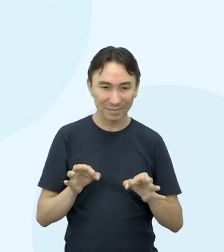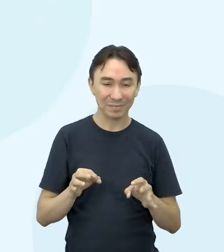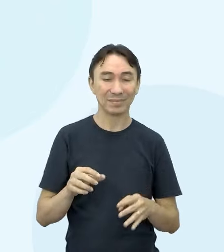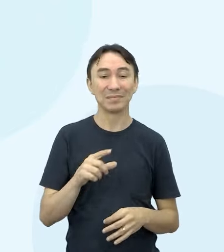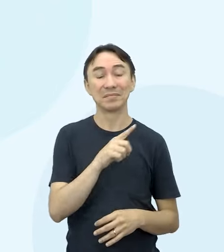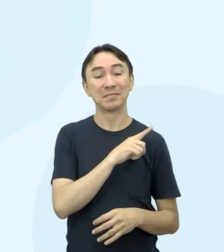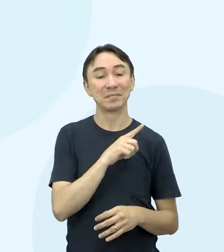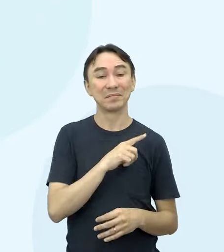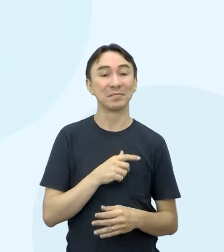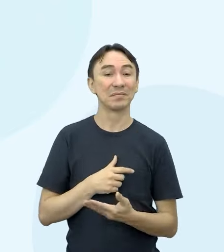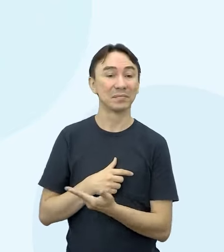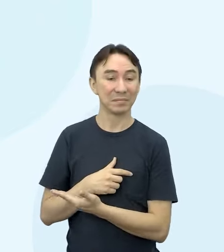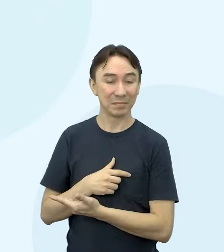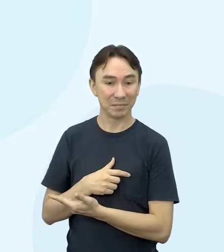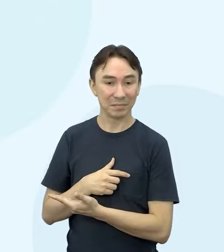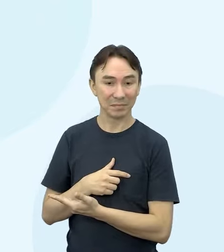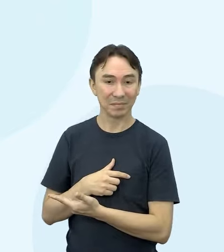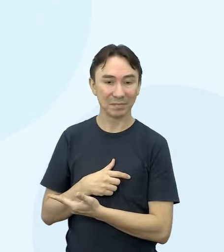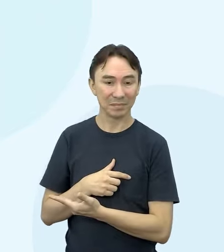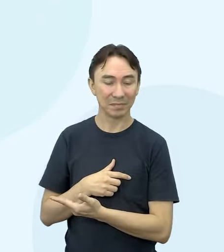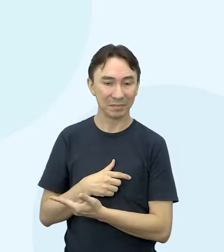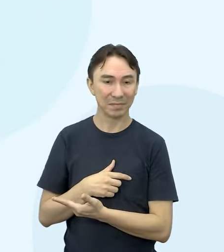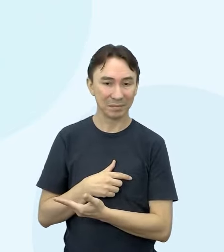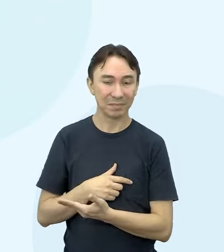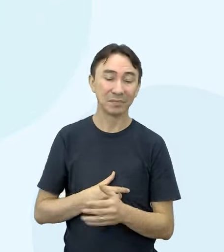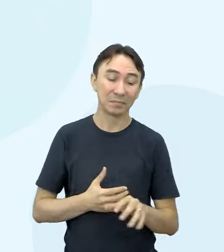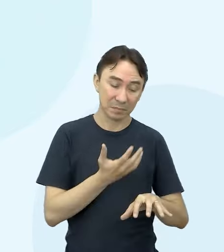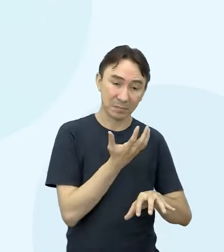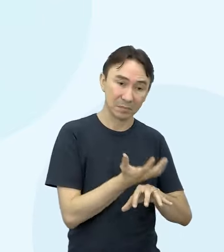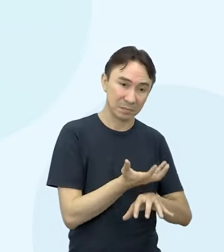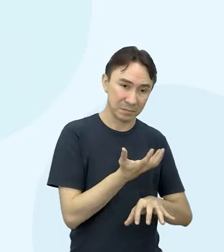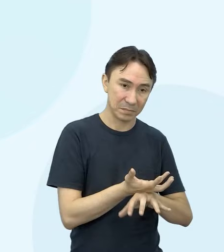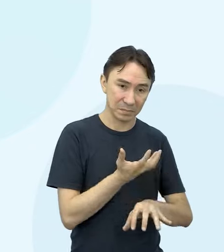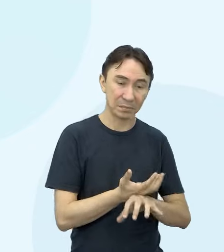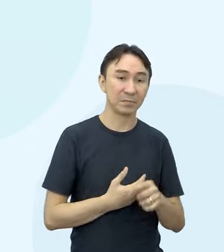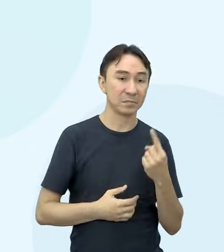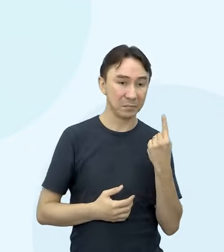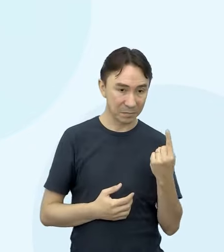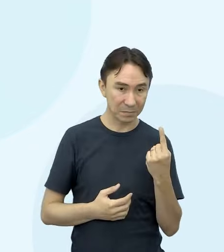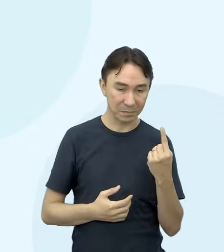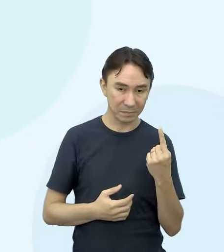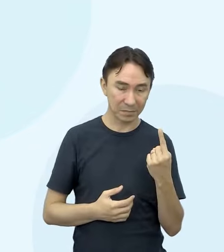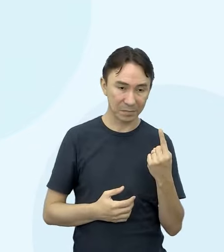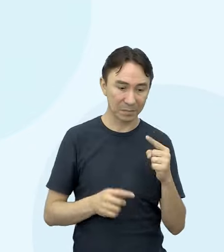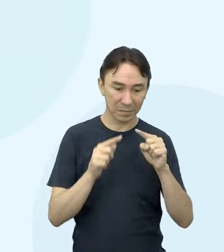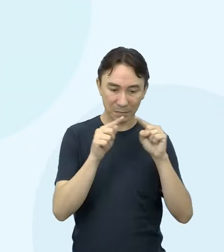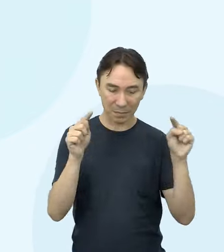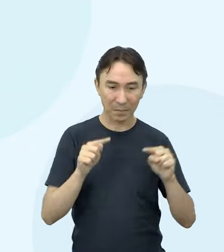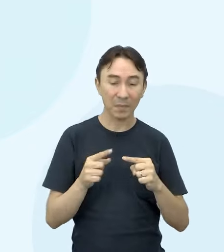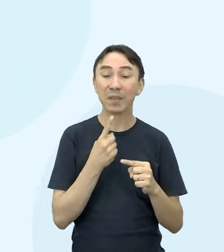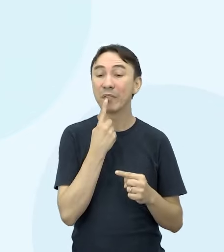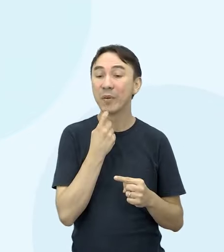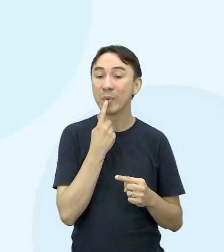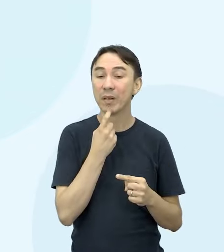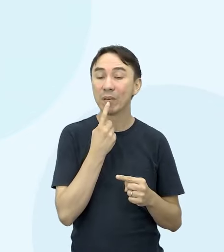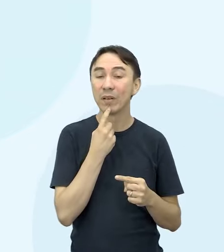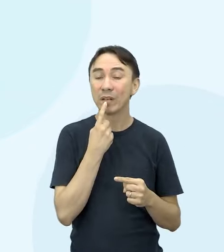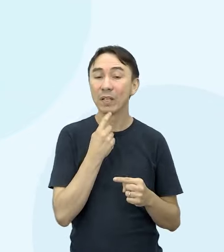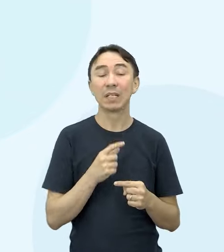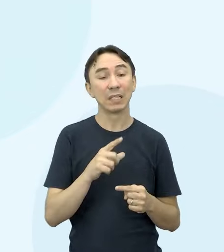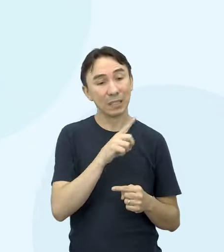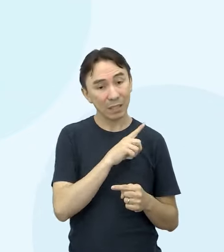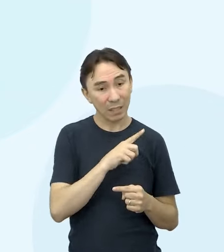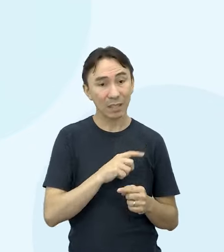ali o componente 1, né, ali o quadradinho vermelhinho ali, né, e de como ele está presente ali em todas